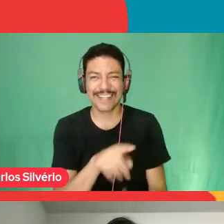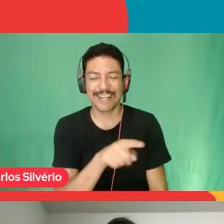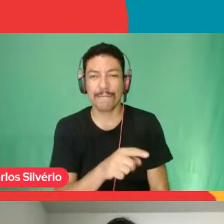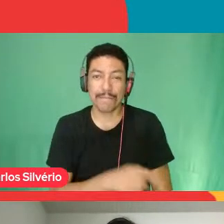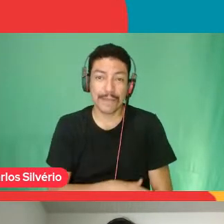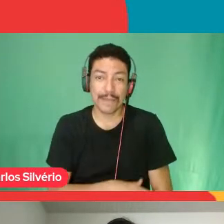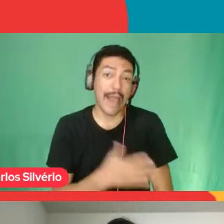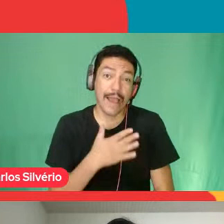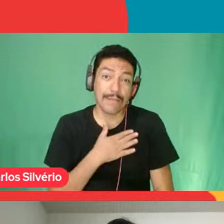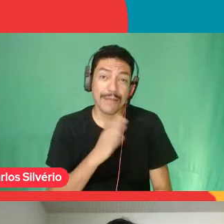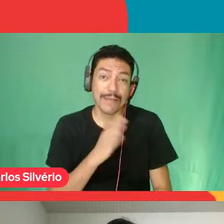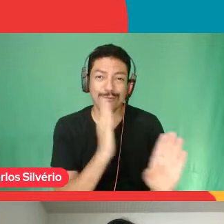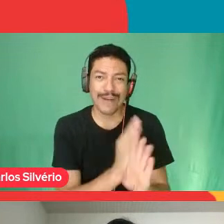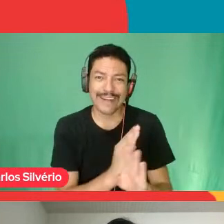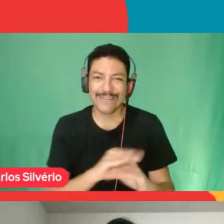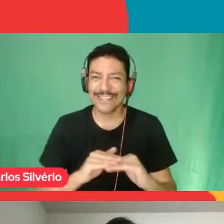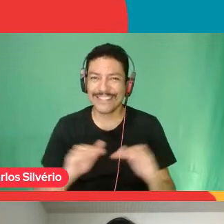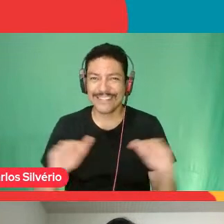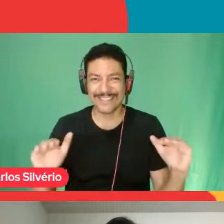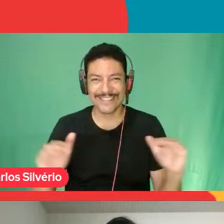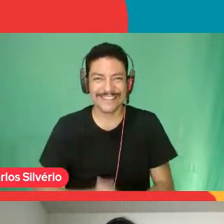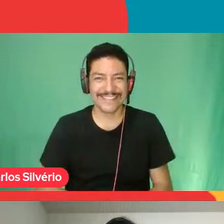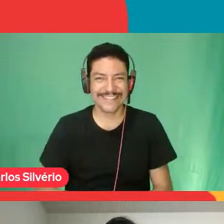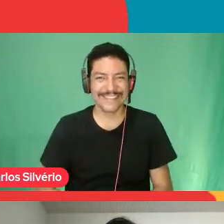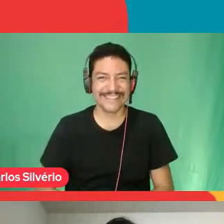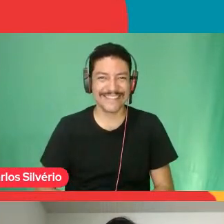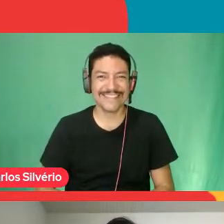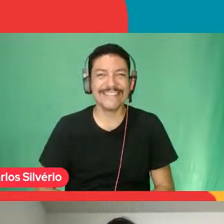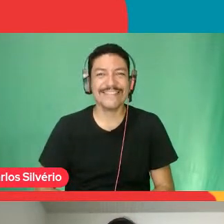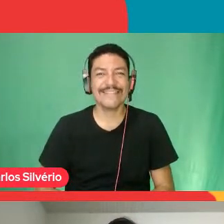minha descoberta, assim.